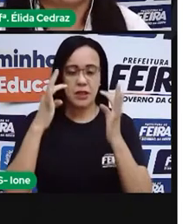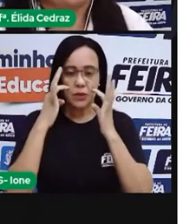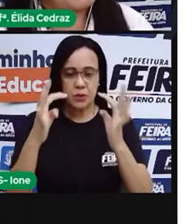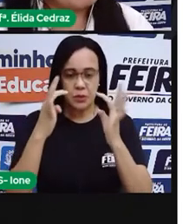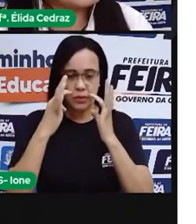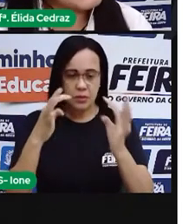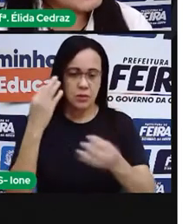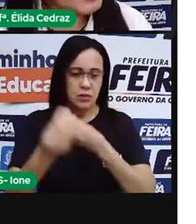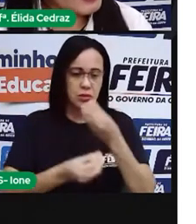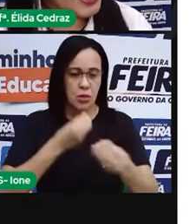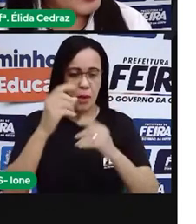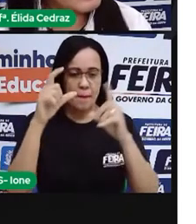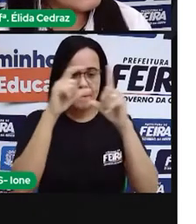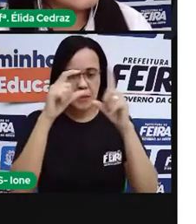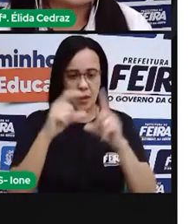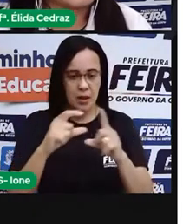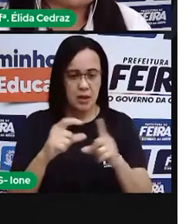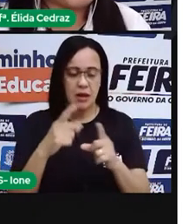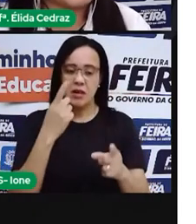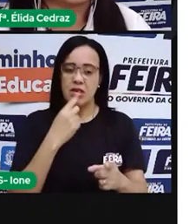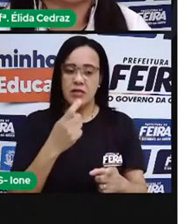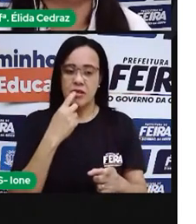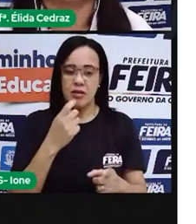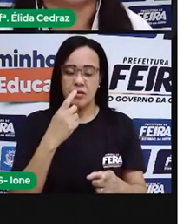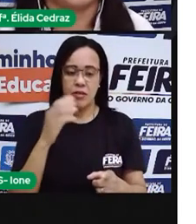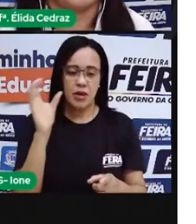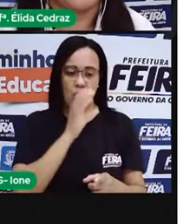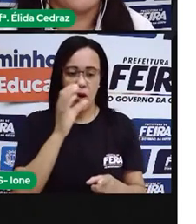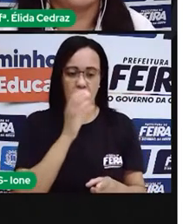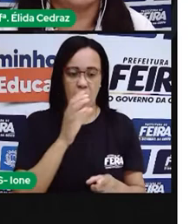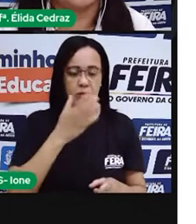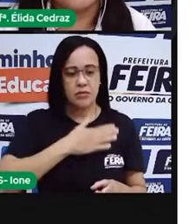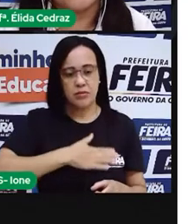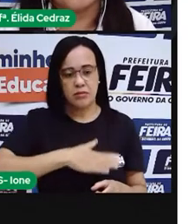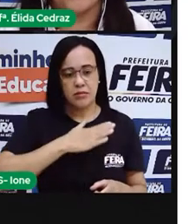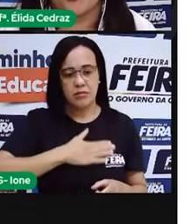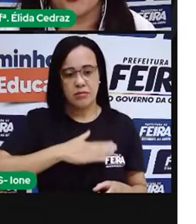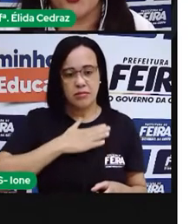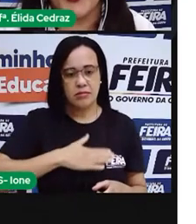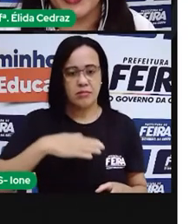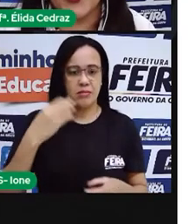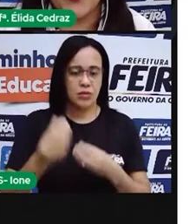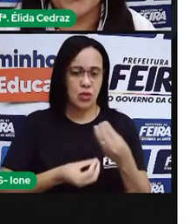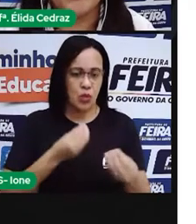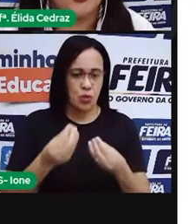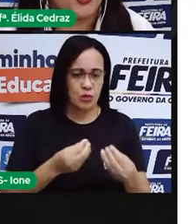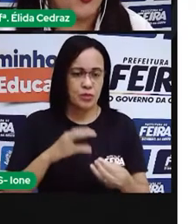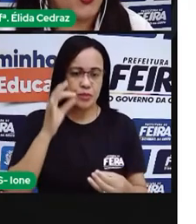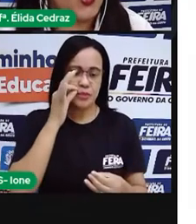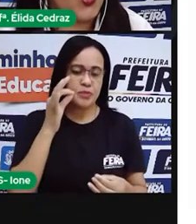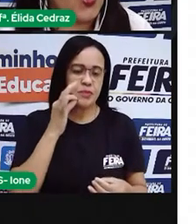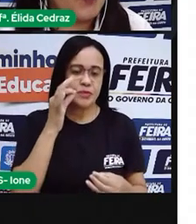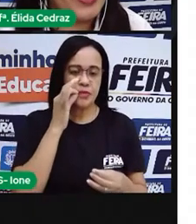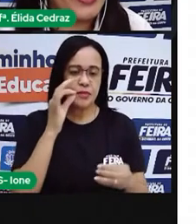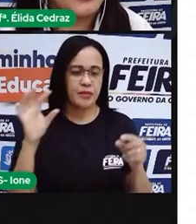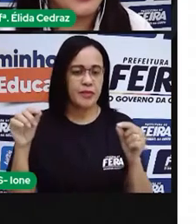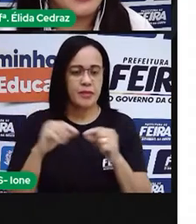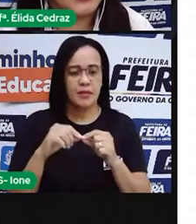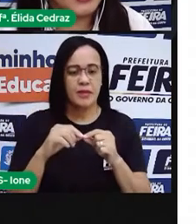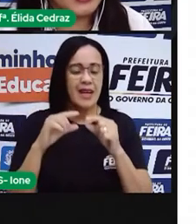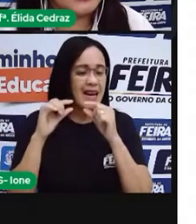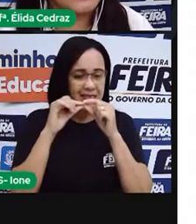ler agora as palavras destacadas. Sem pressa. Rato, roeu,